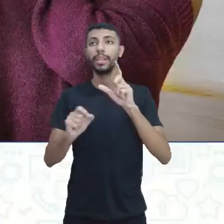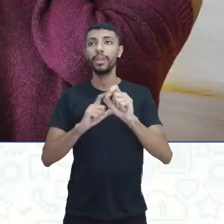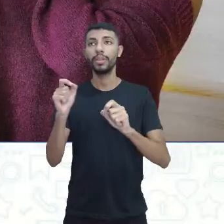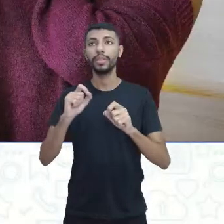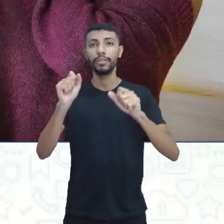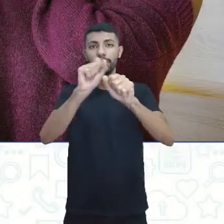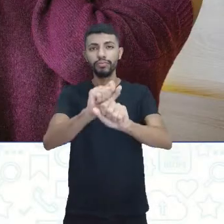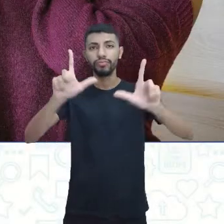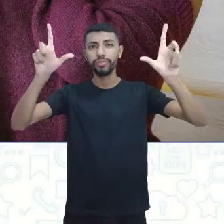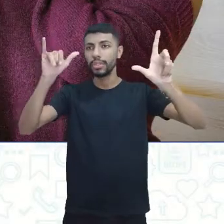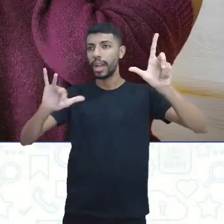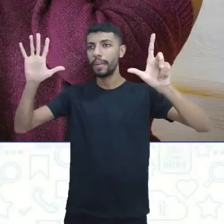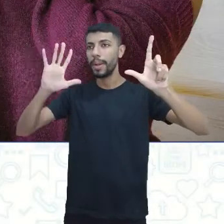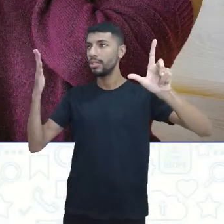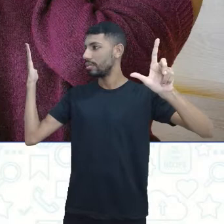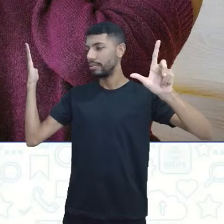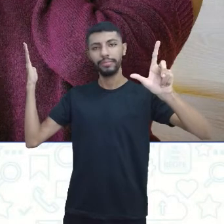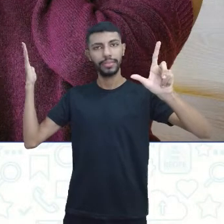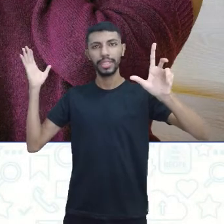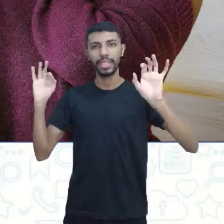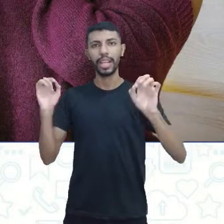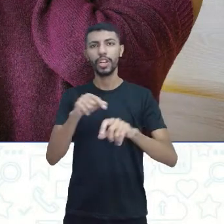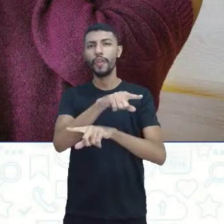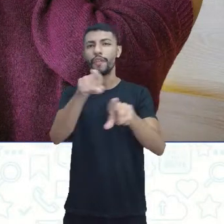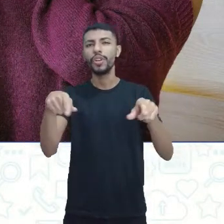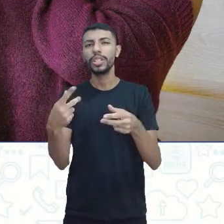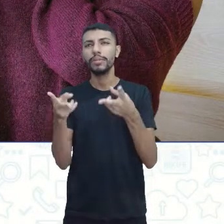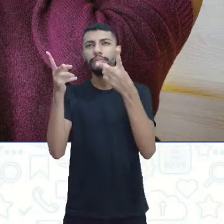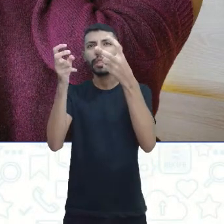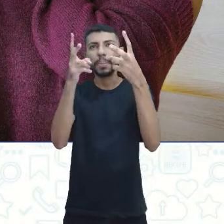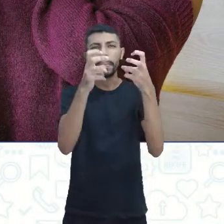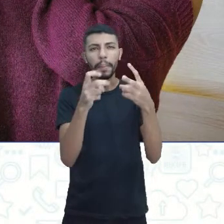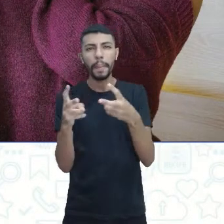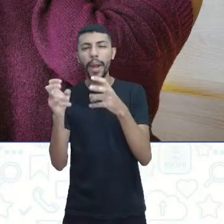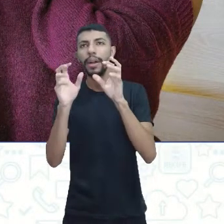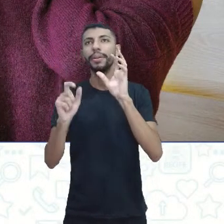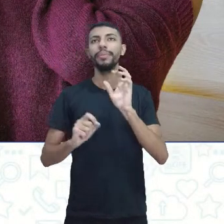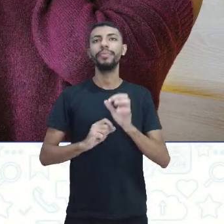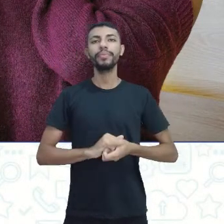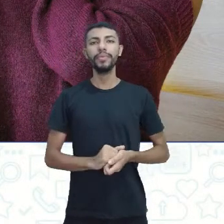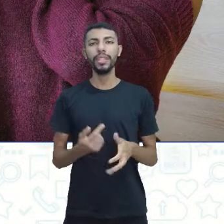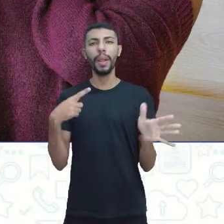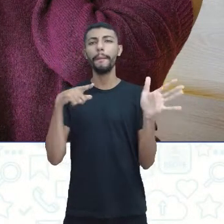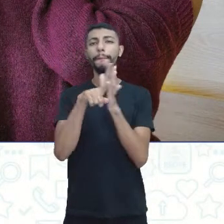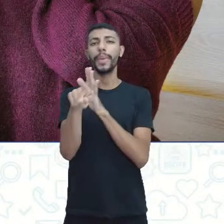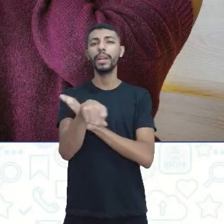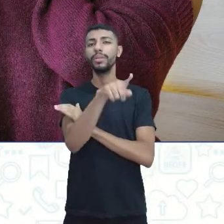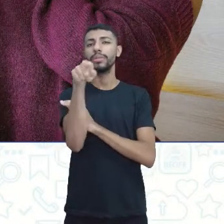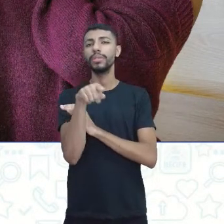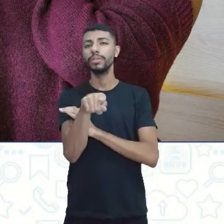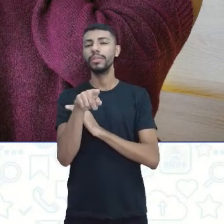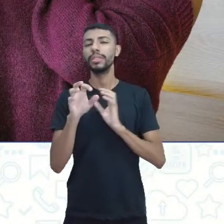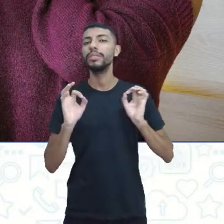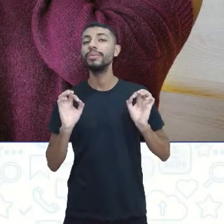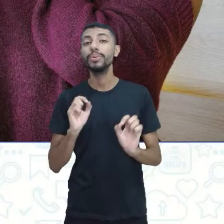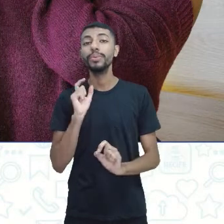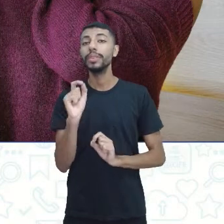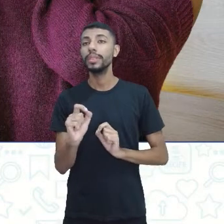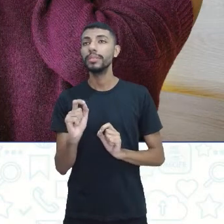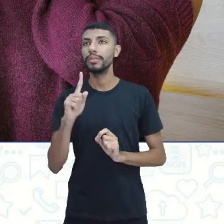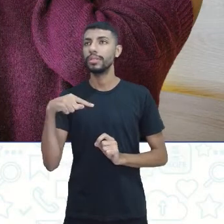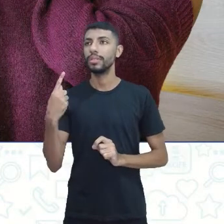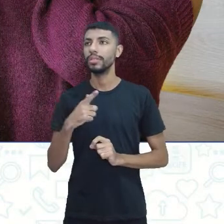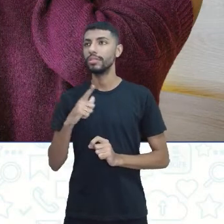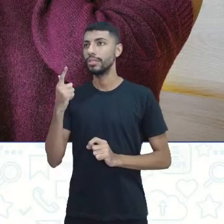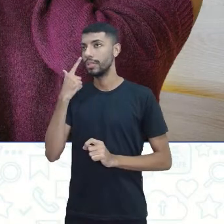tela cheia, e eu queria que vocês observassem, certo? E eu pergunto para vocês, a gente tem